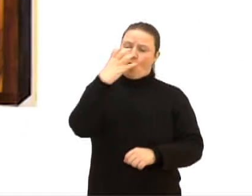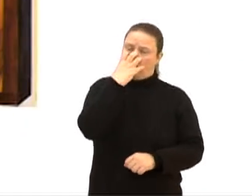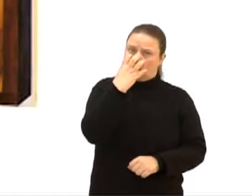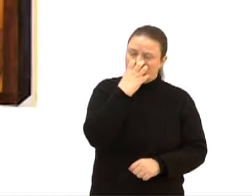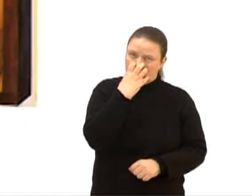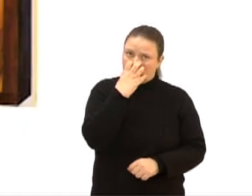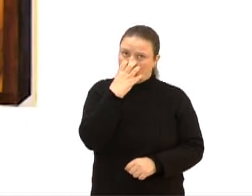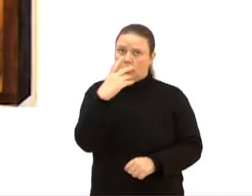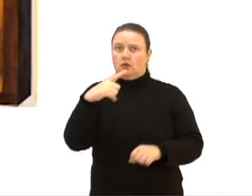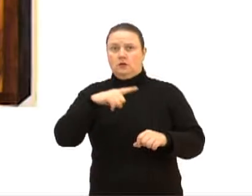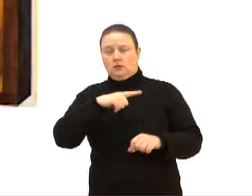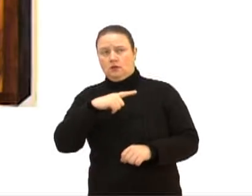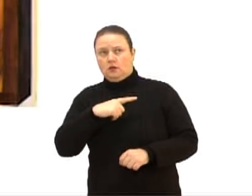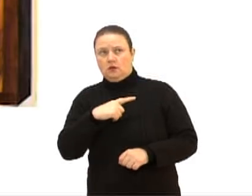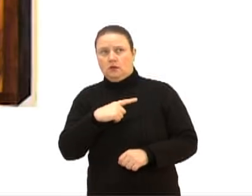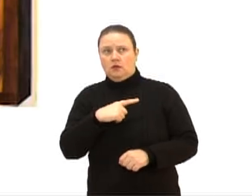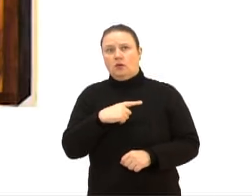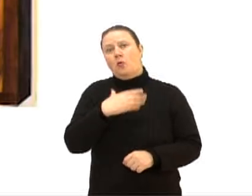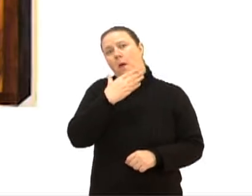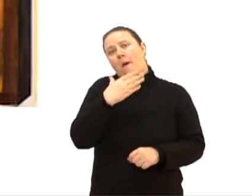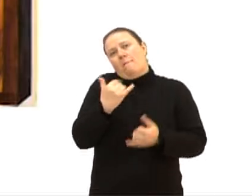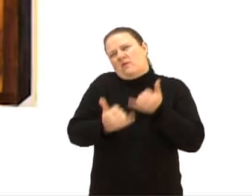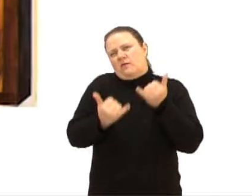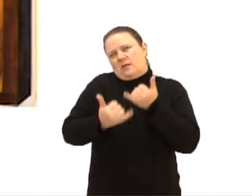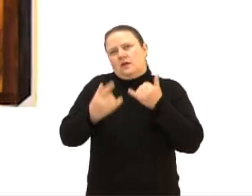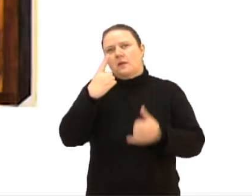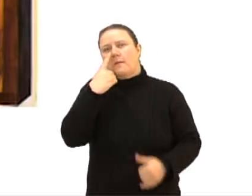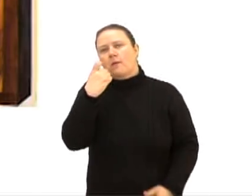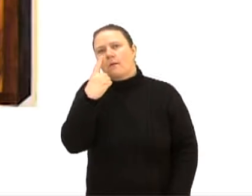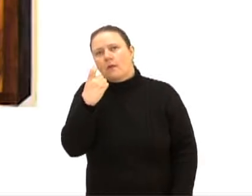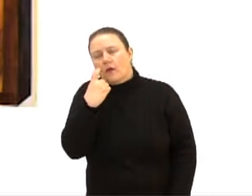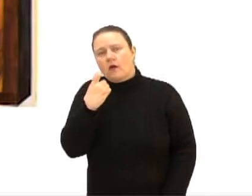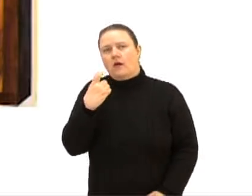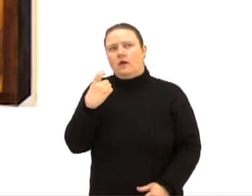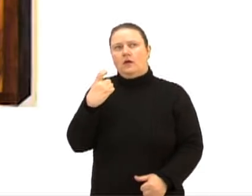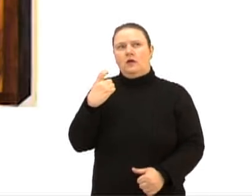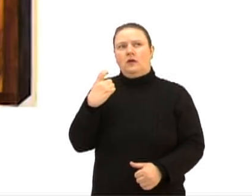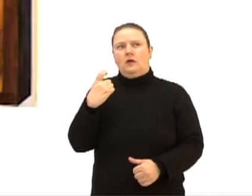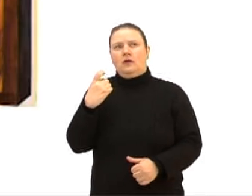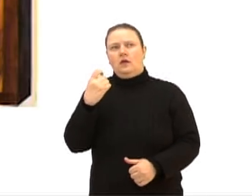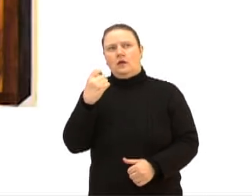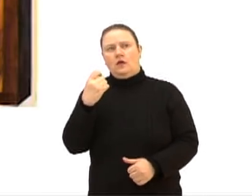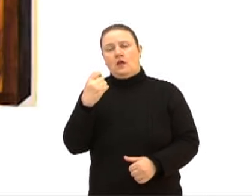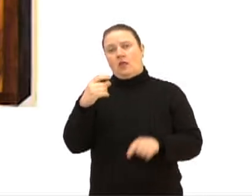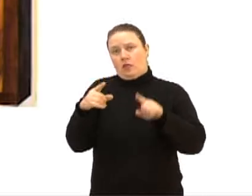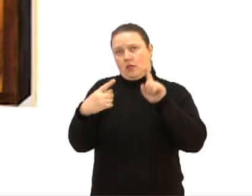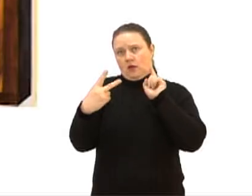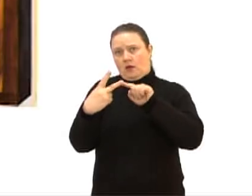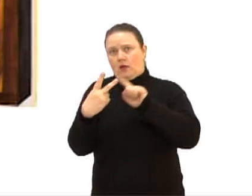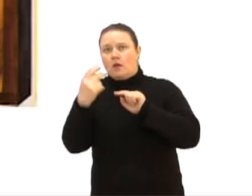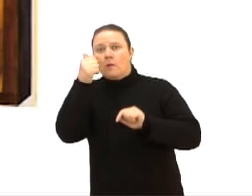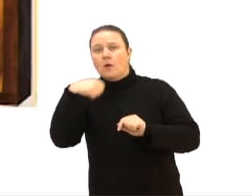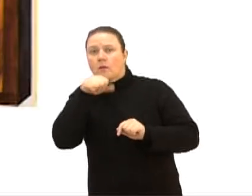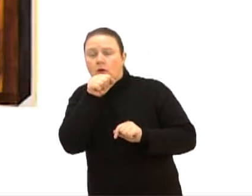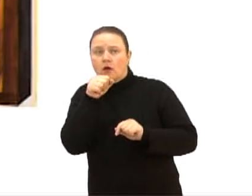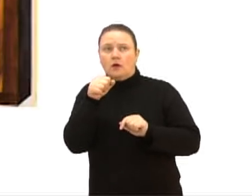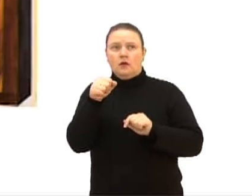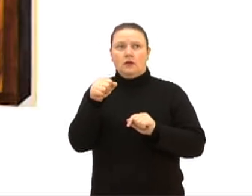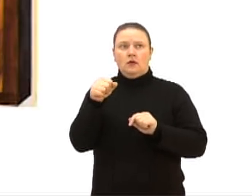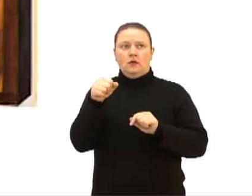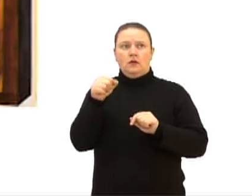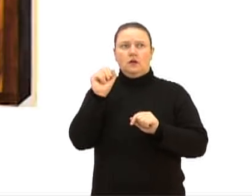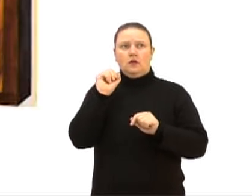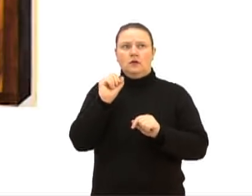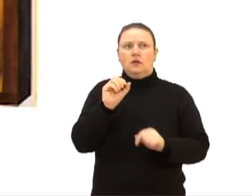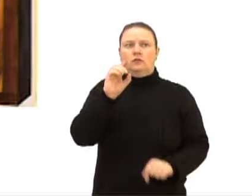temos ali provavelmente o pai, né? Uma família ali com o pai, a mãe. Repare aqui